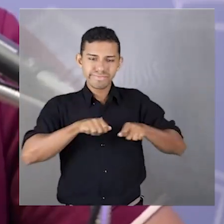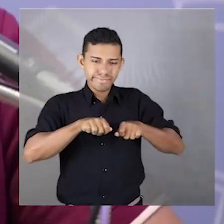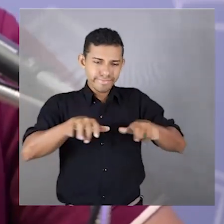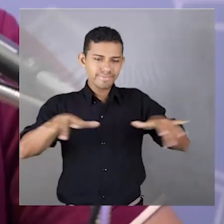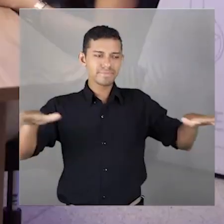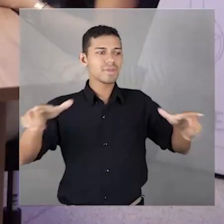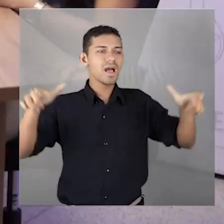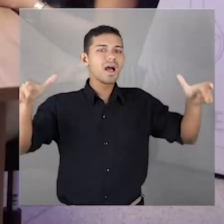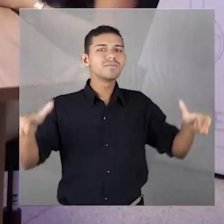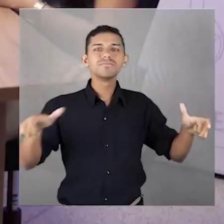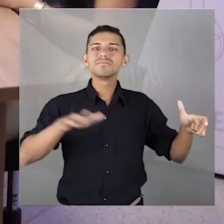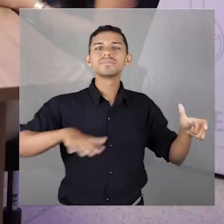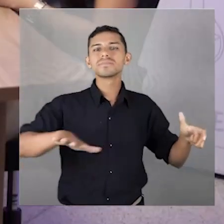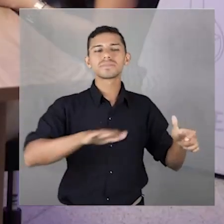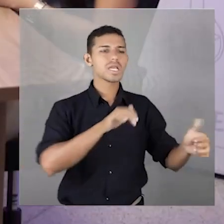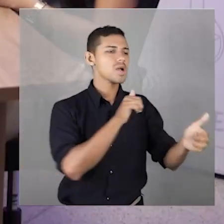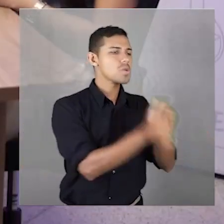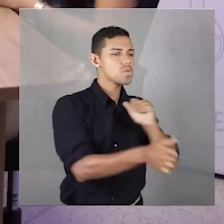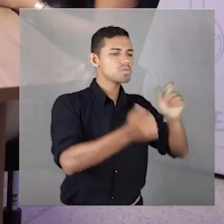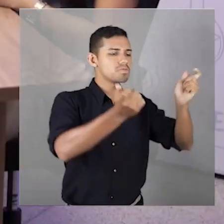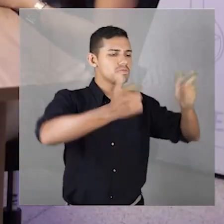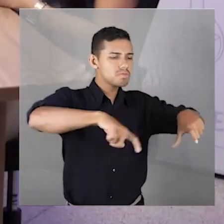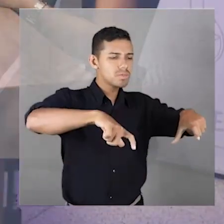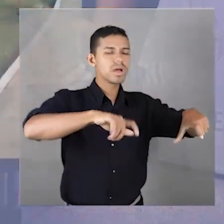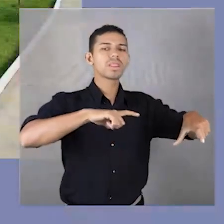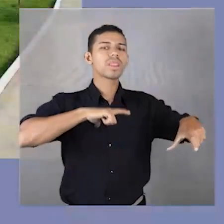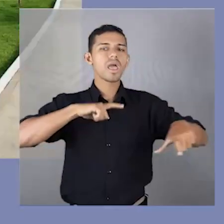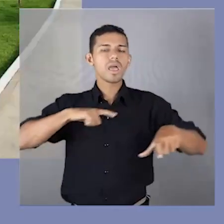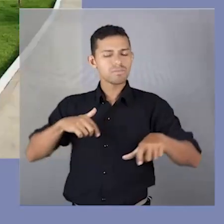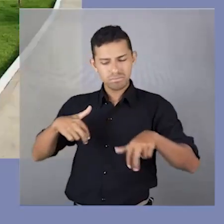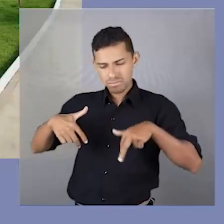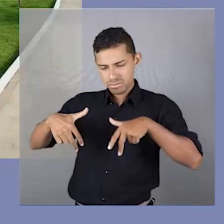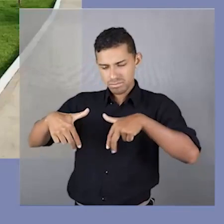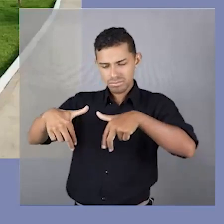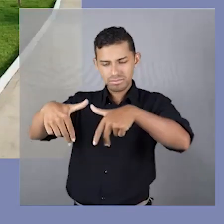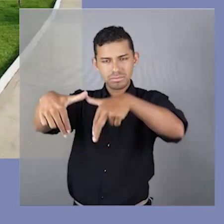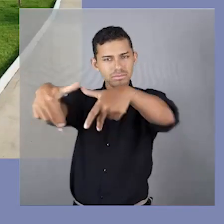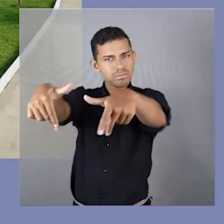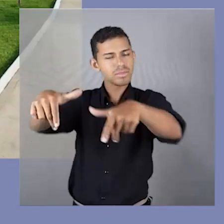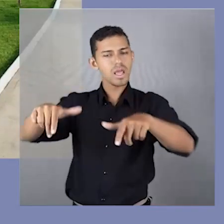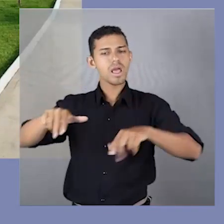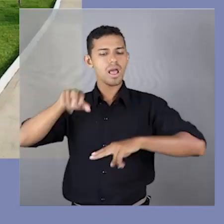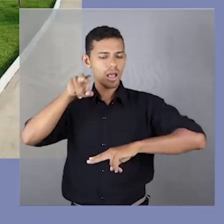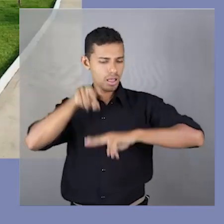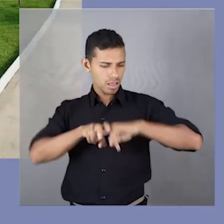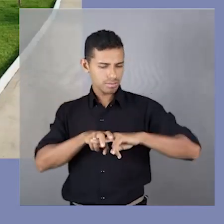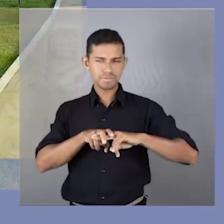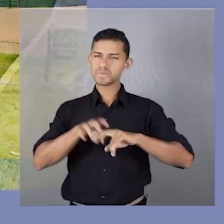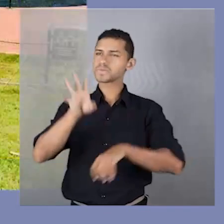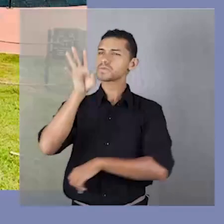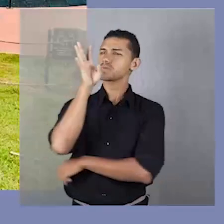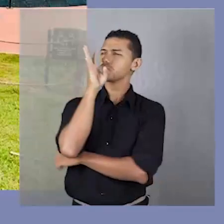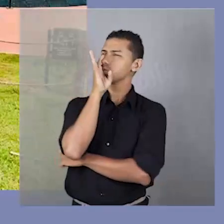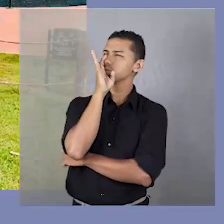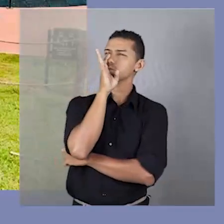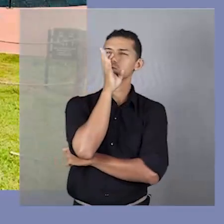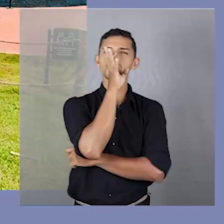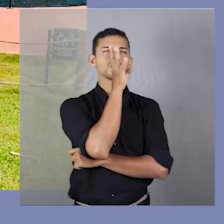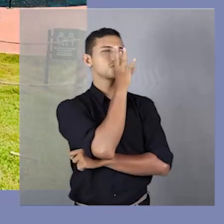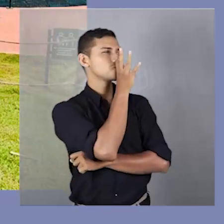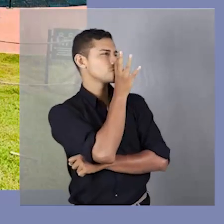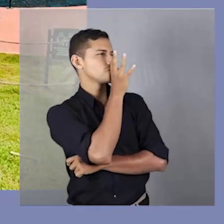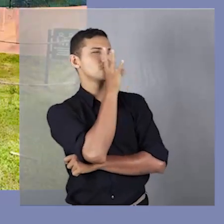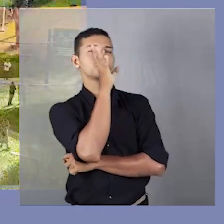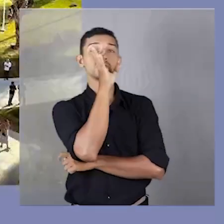espaços amplos, que além das quadras, vocês têm a pista para caminhar, tem os bancos para você contemplar o espaço dos